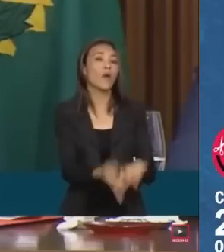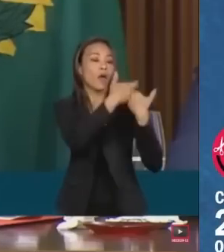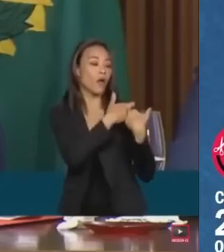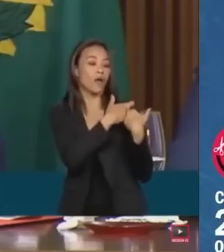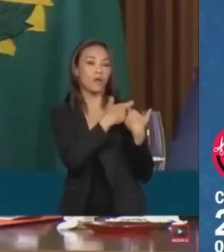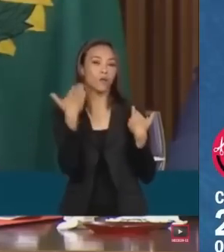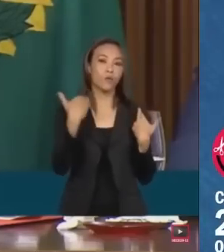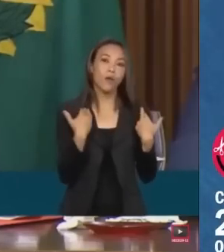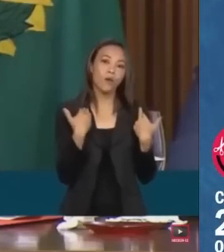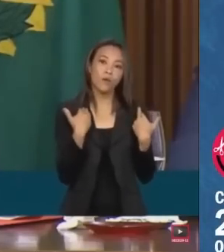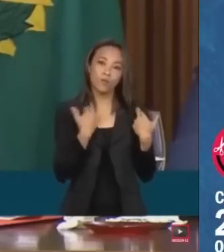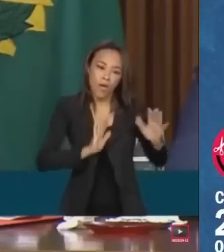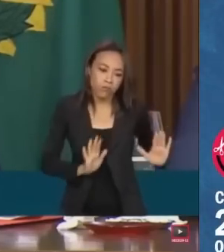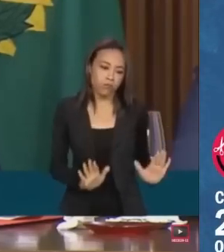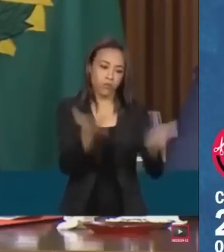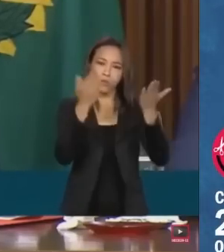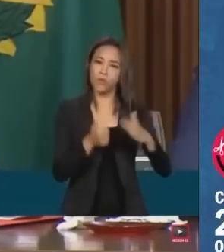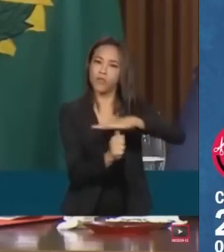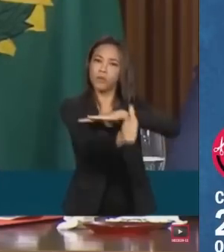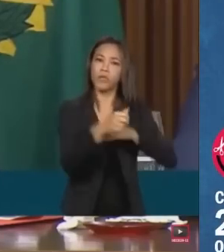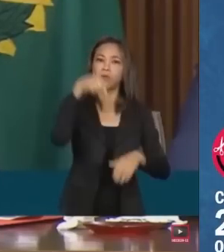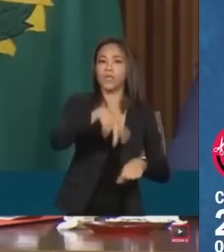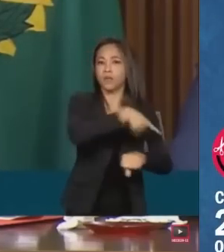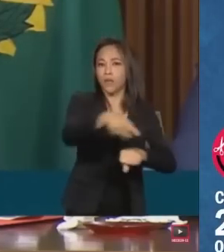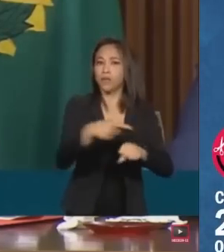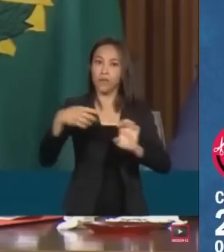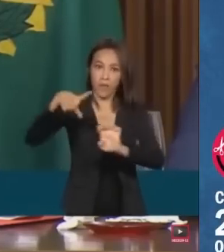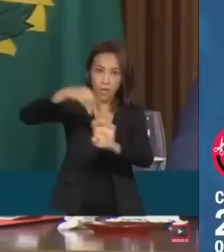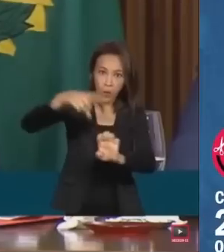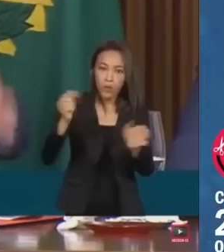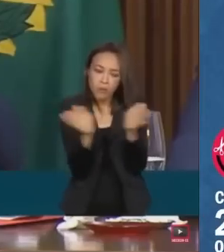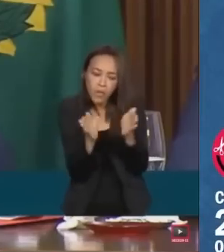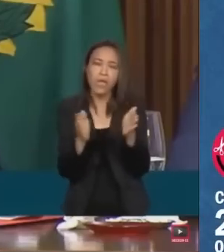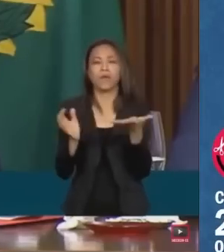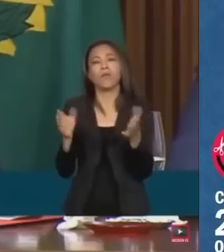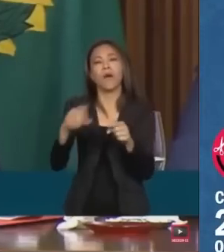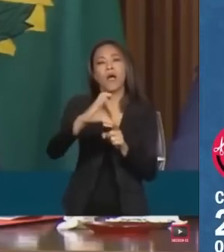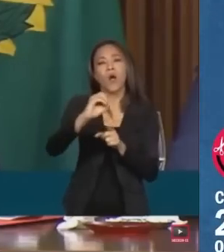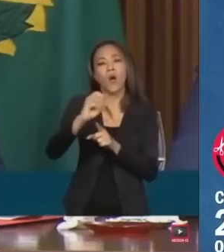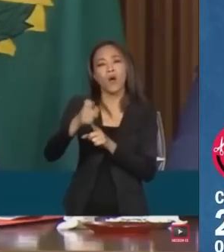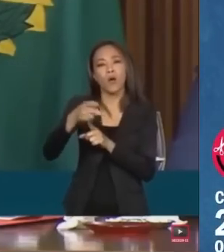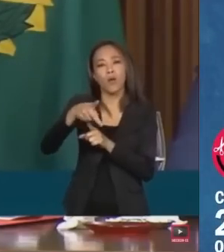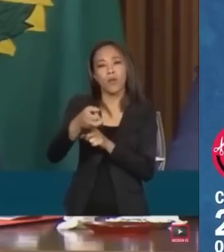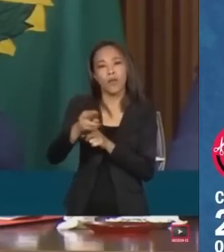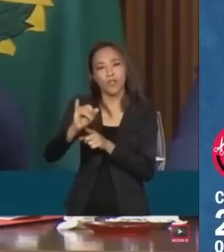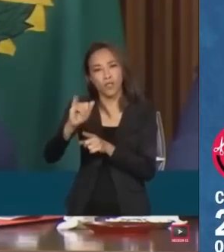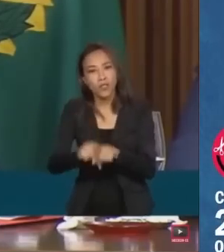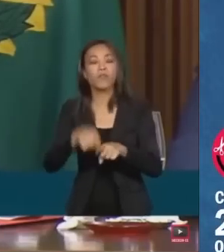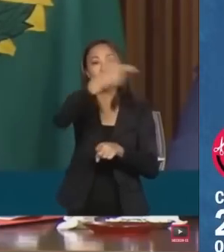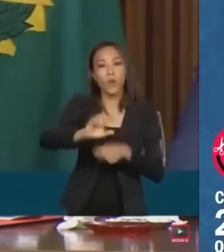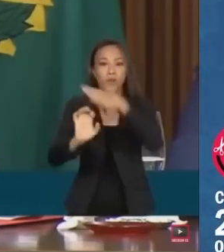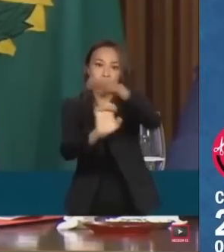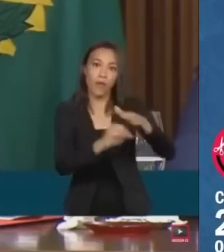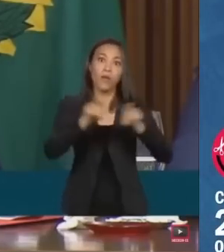para alavancar o investimento nesse país, para pequenos e médios empreendedores, para cooperativas, para grandes empresários, para os estados que estão